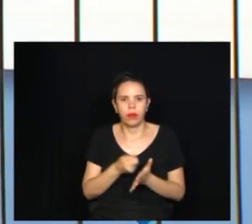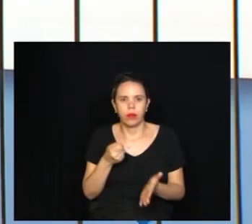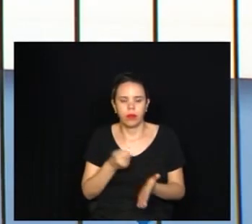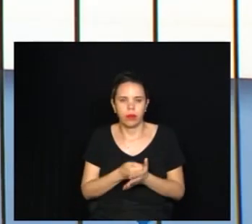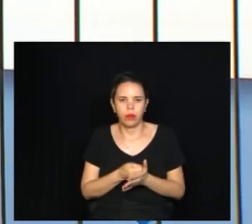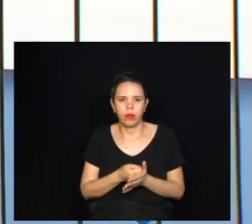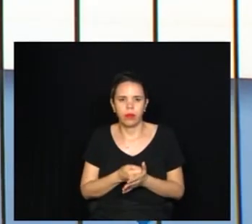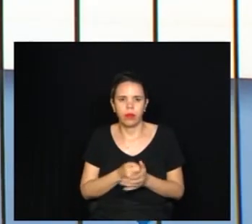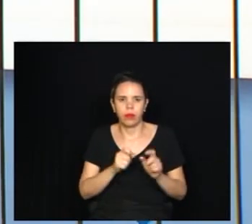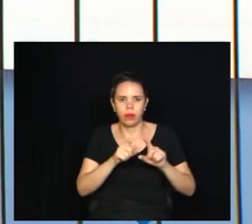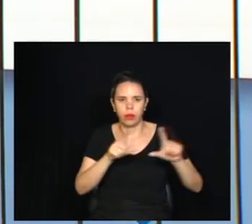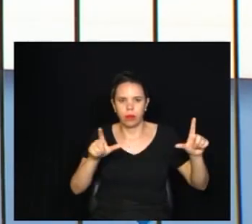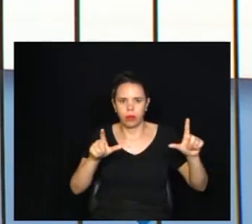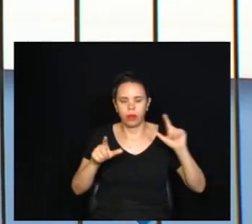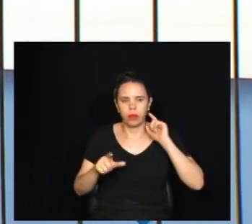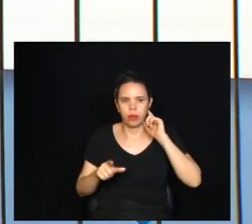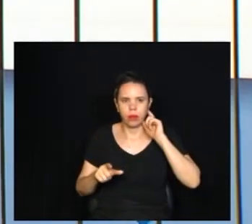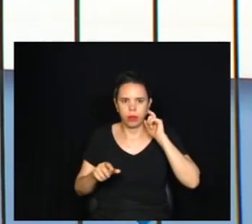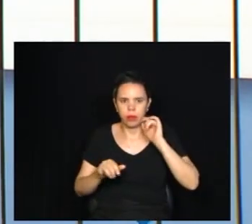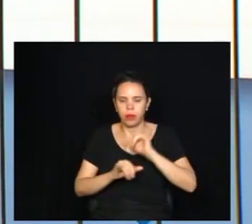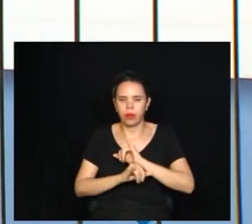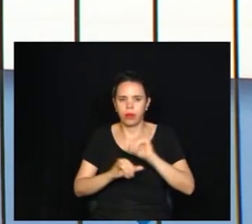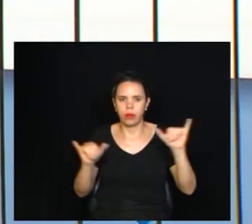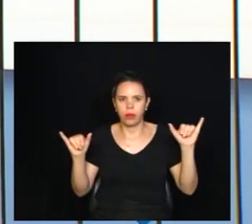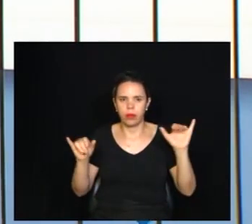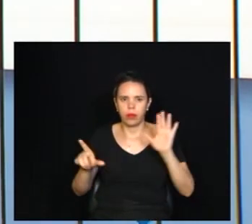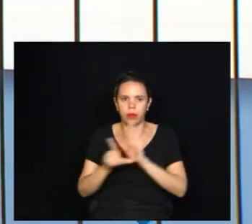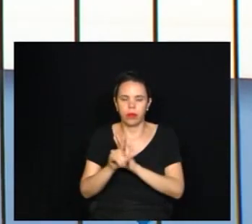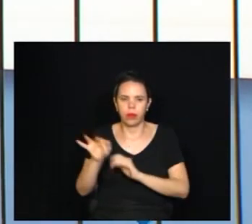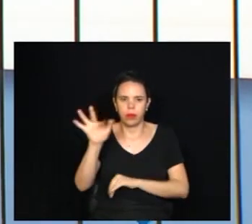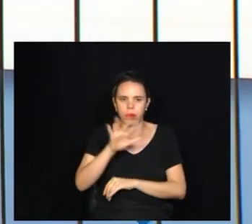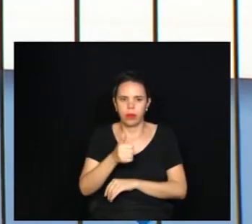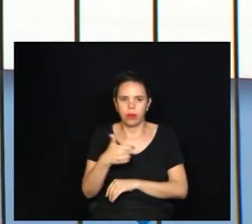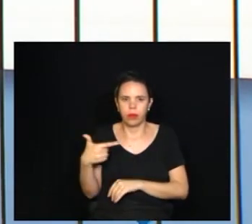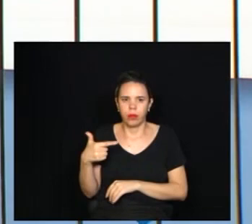a fixação de cartazes de divulgação da Lei Federal